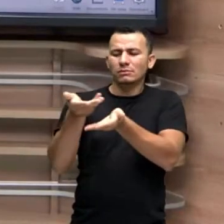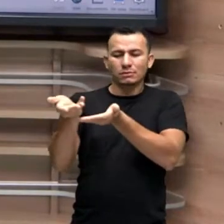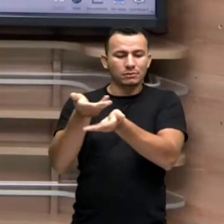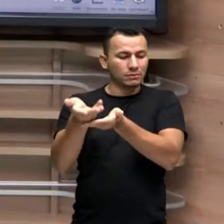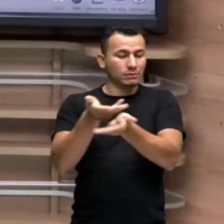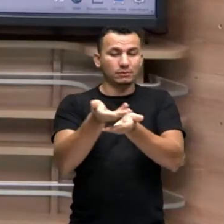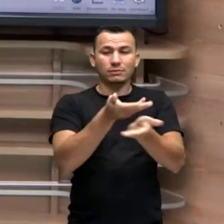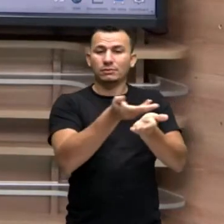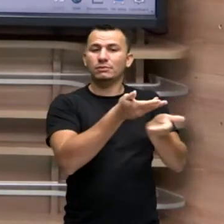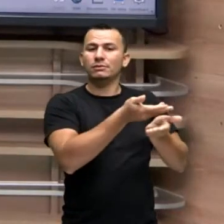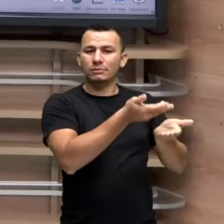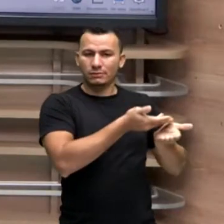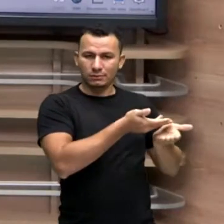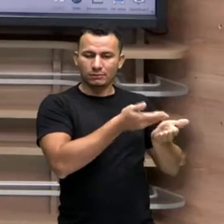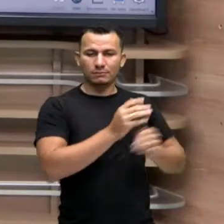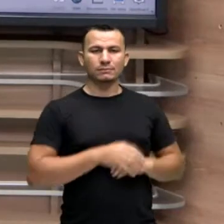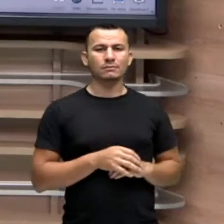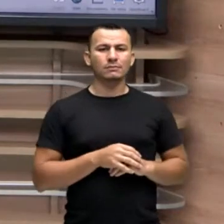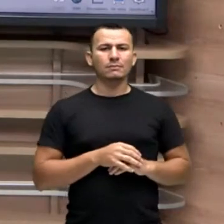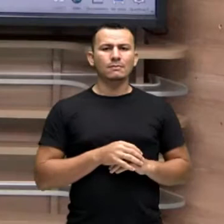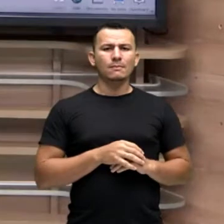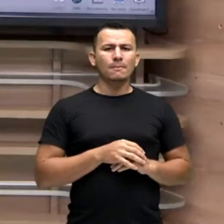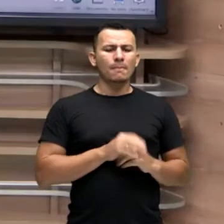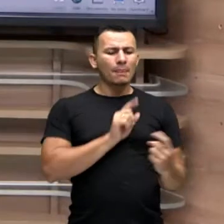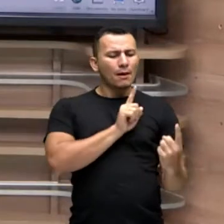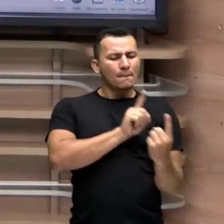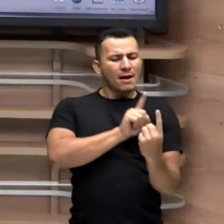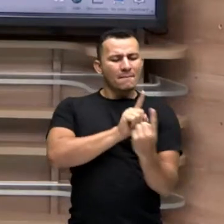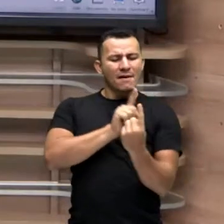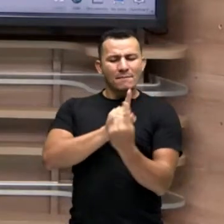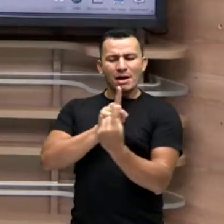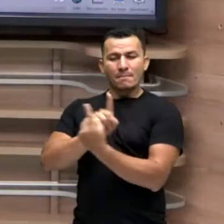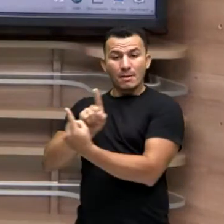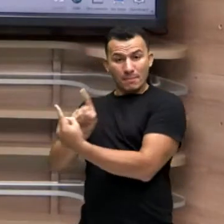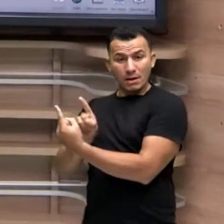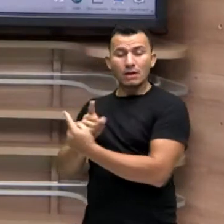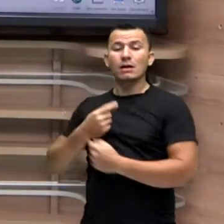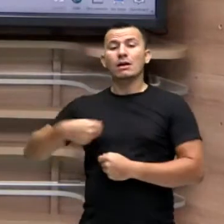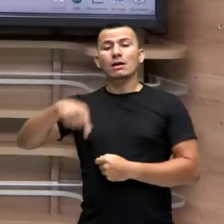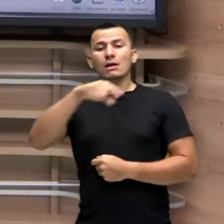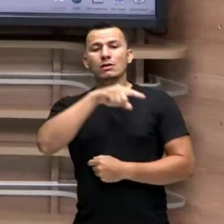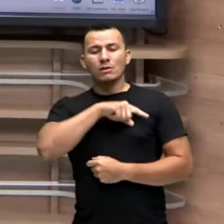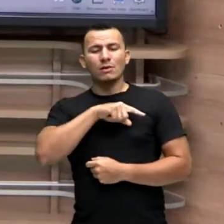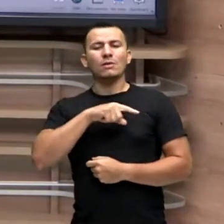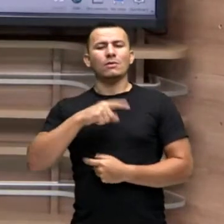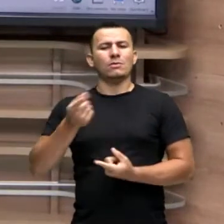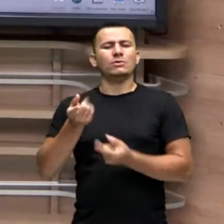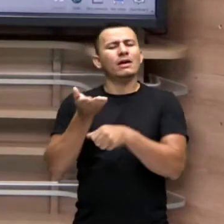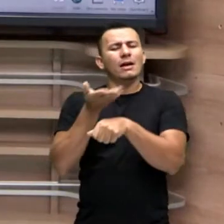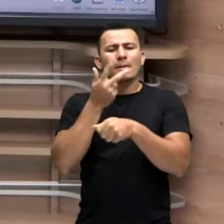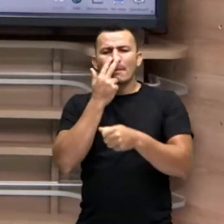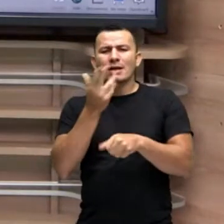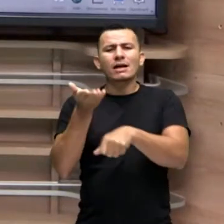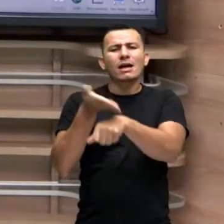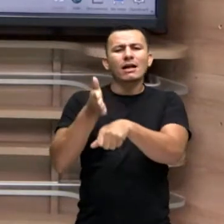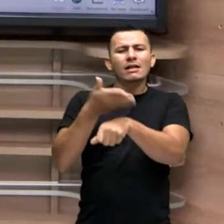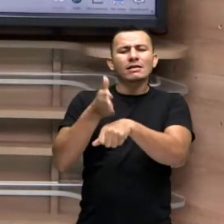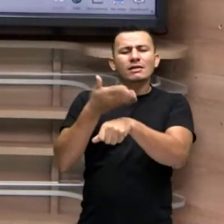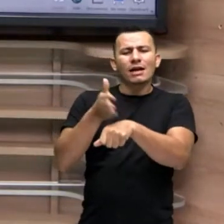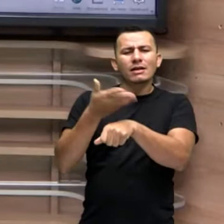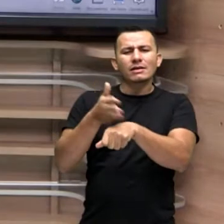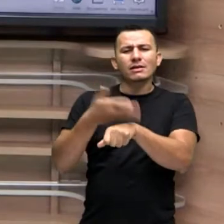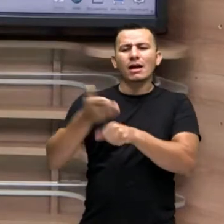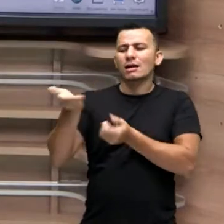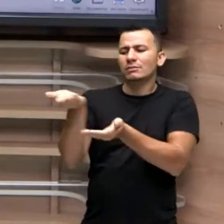e que nesse encontro nós possamos exercitar essa essa grande lição